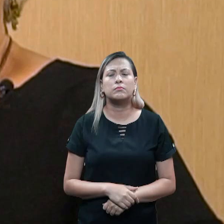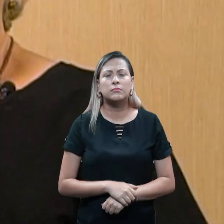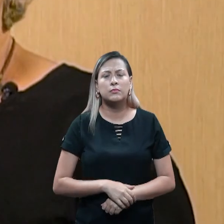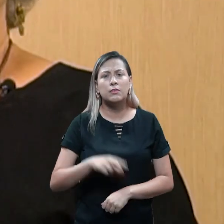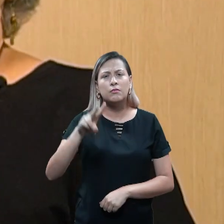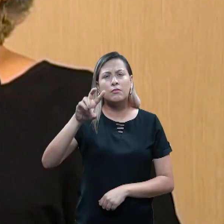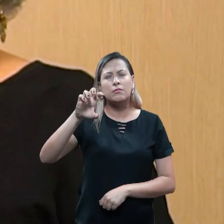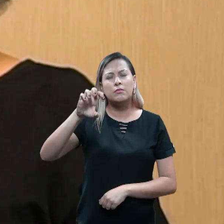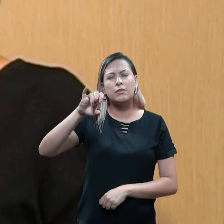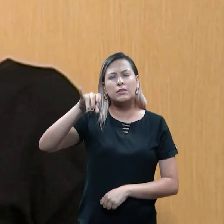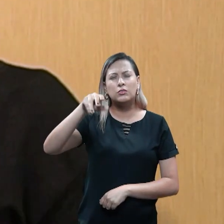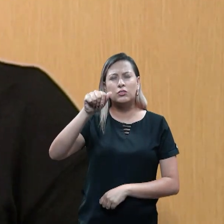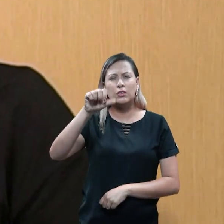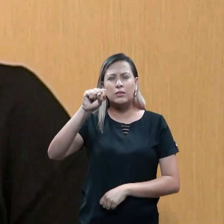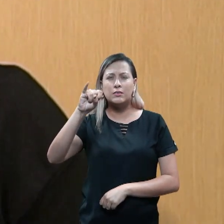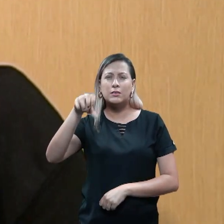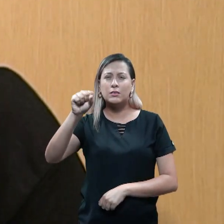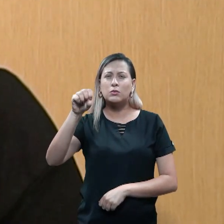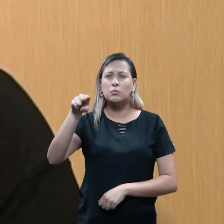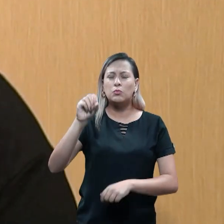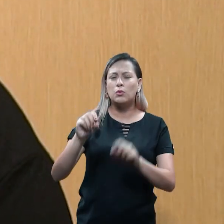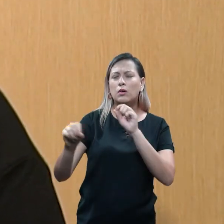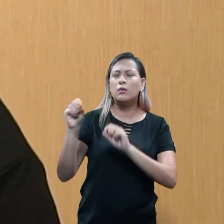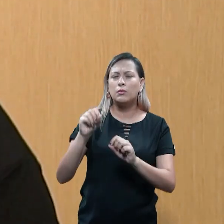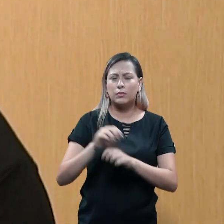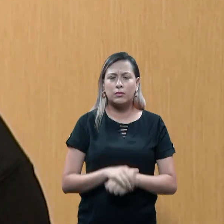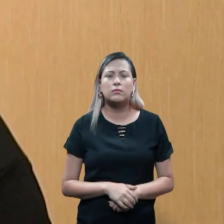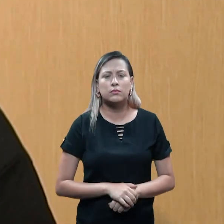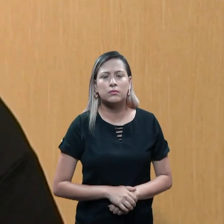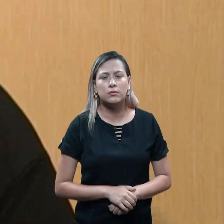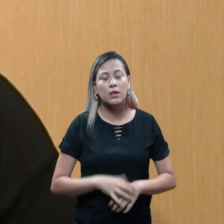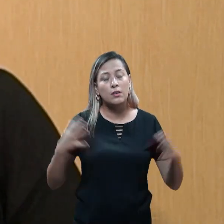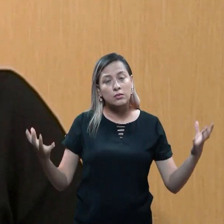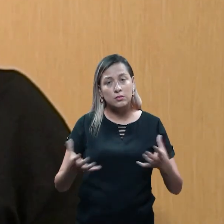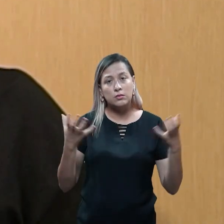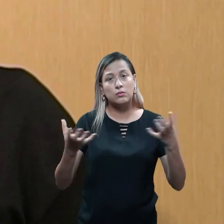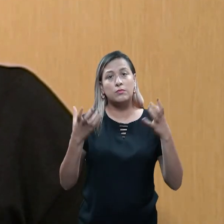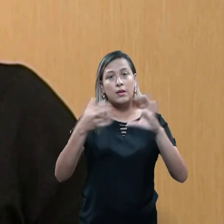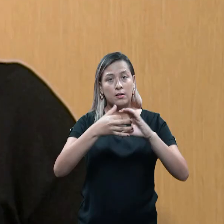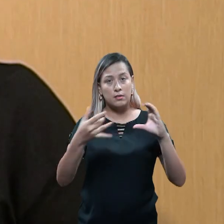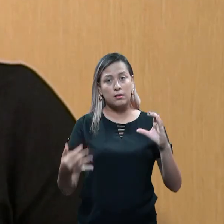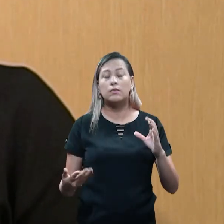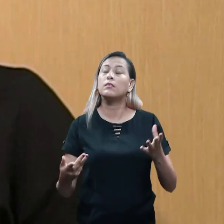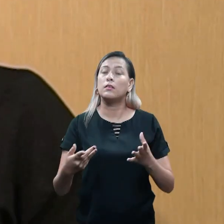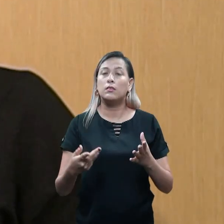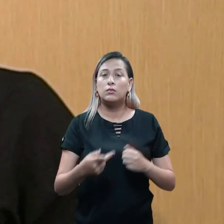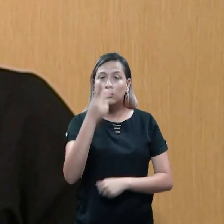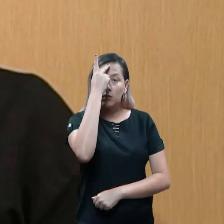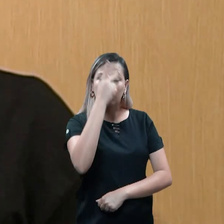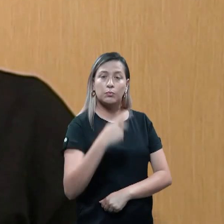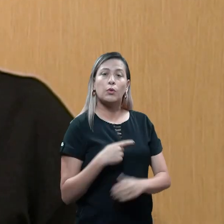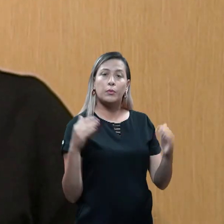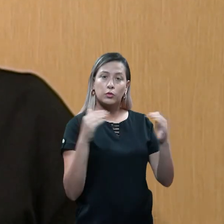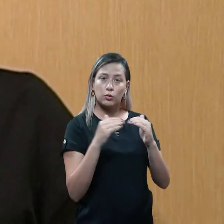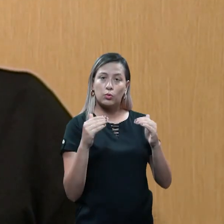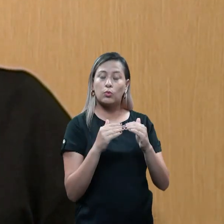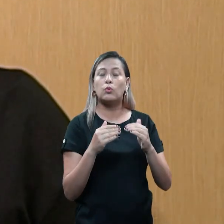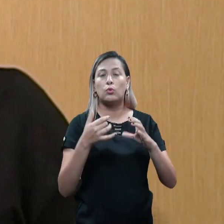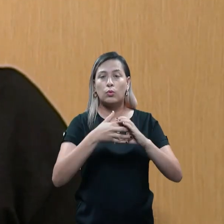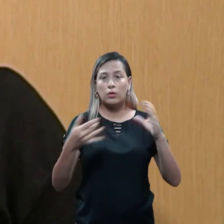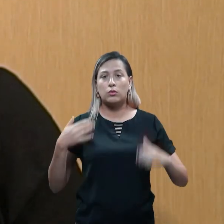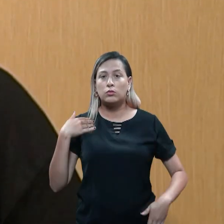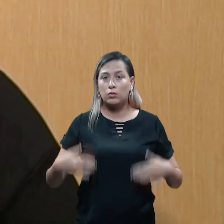É a arte de embelezar valorizando as características pessoais, de acordo com as suas características físicas e